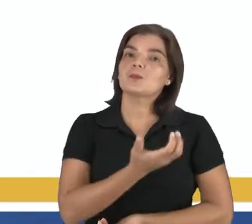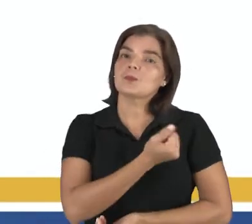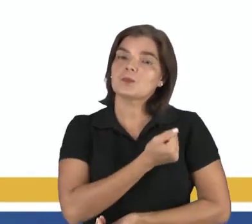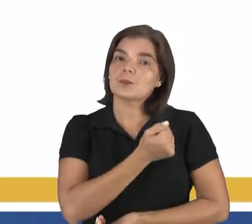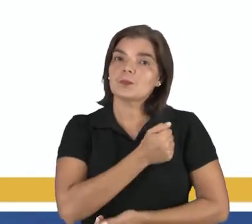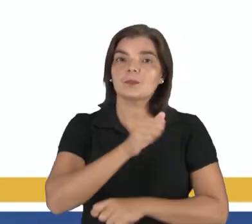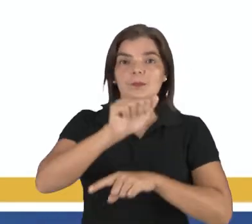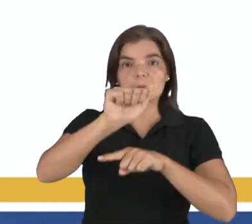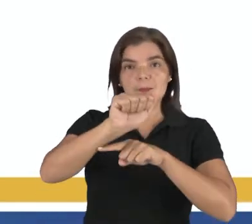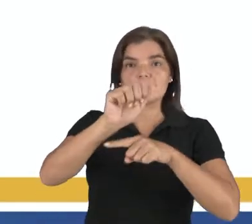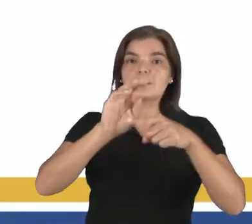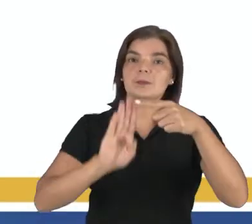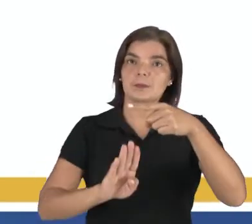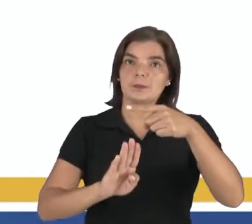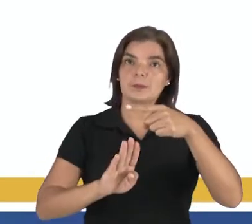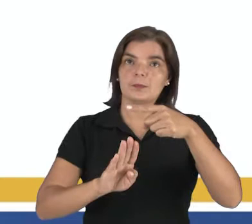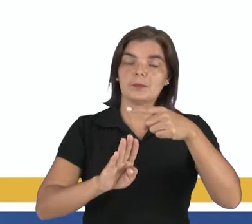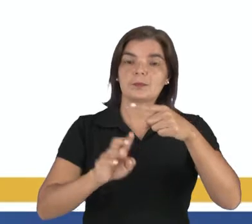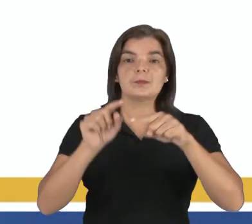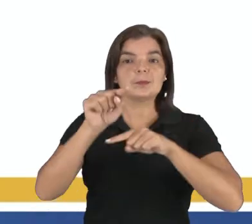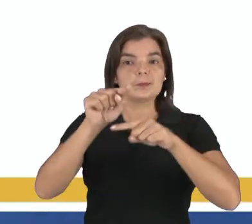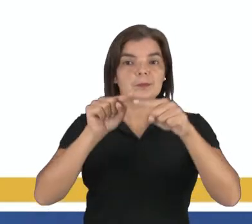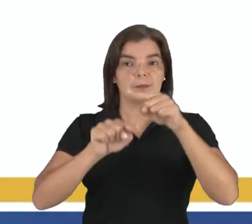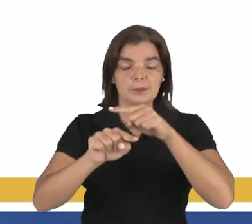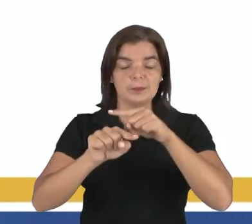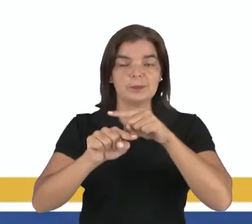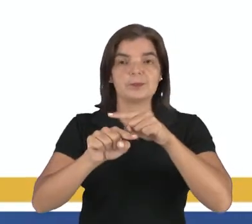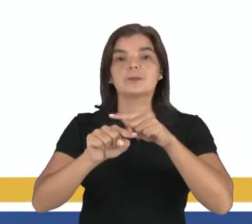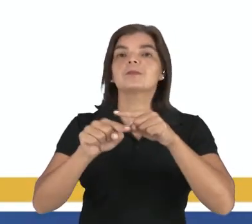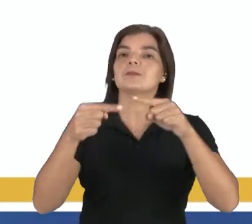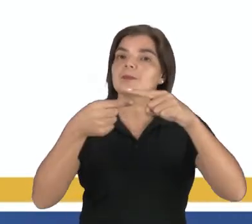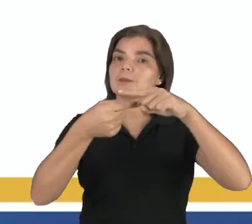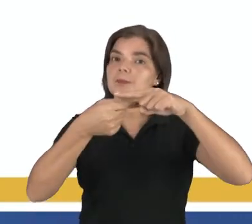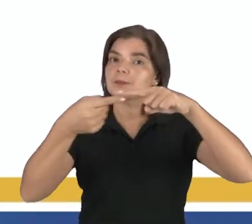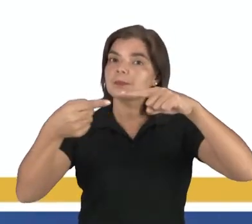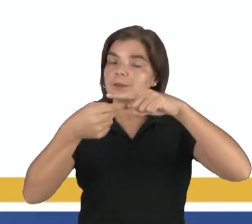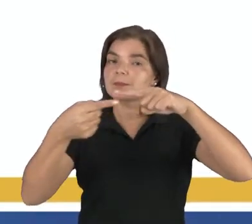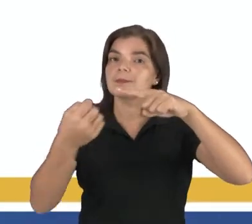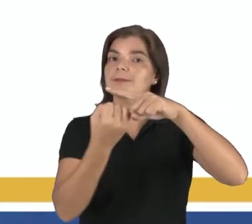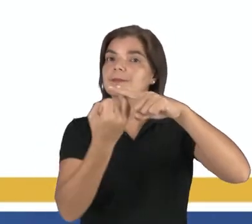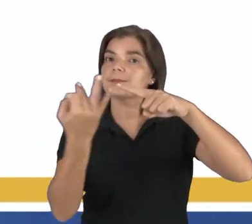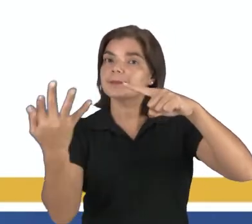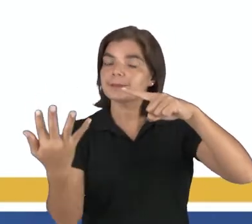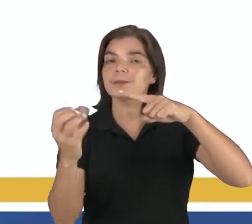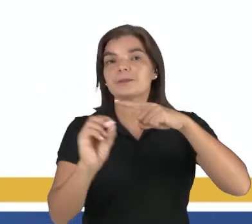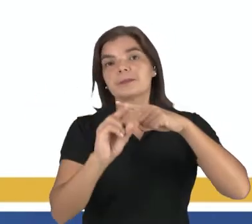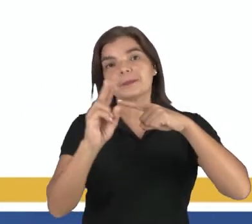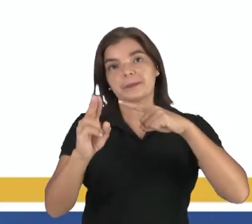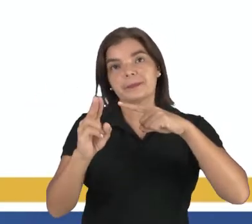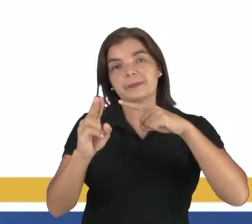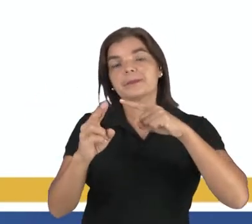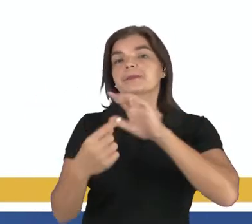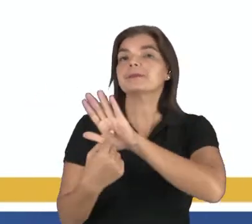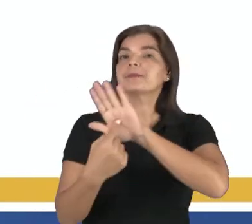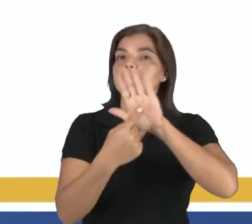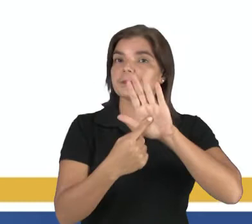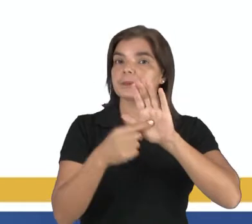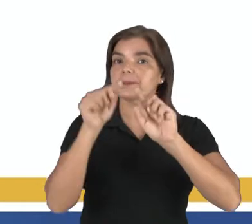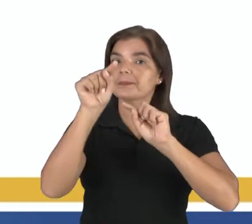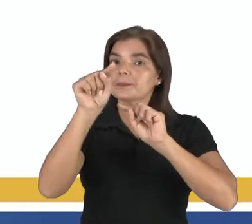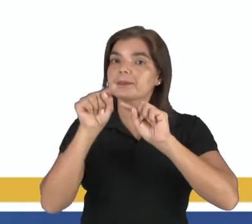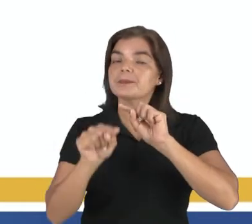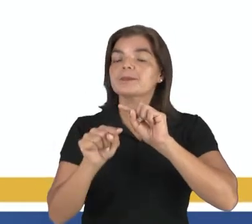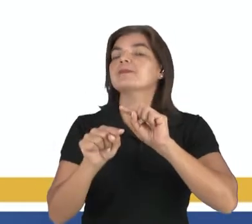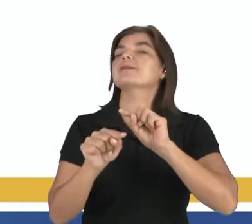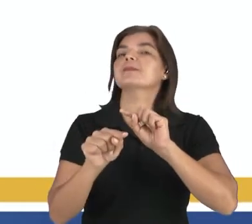número real A e o B, dividido pelo traço fracionário, ou ainda pela simbologia de dois